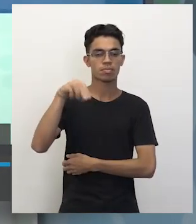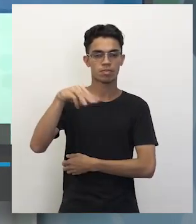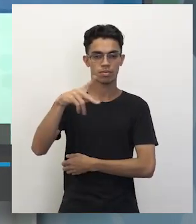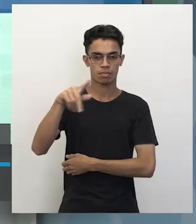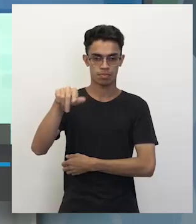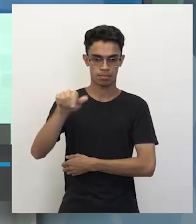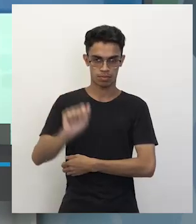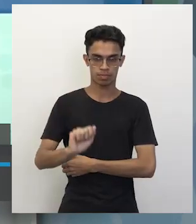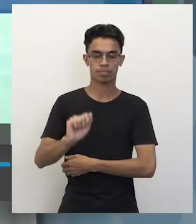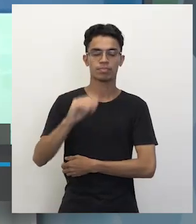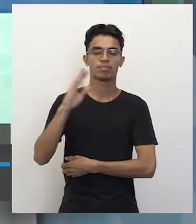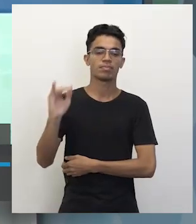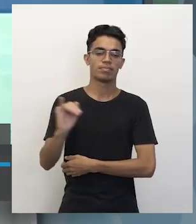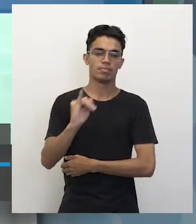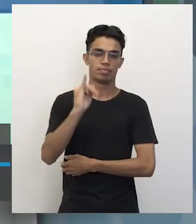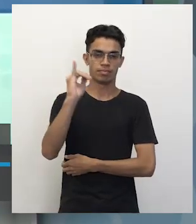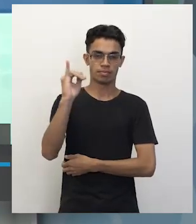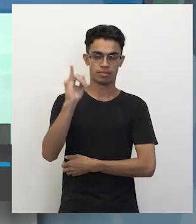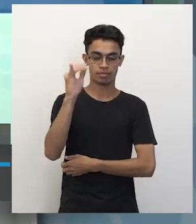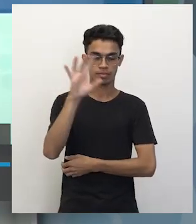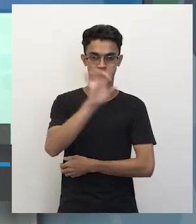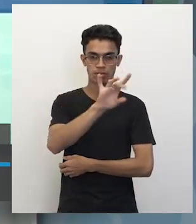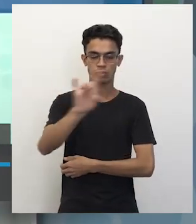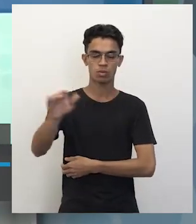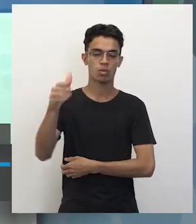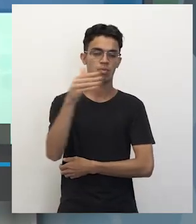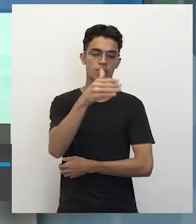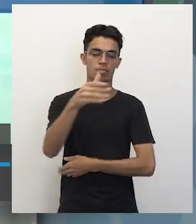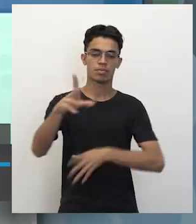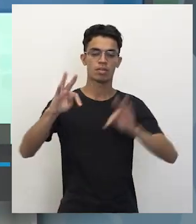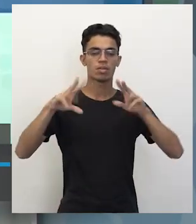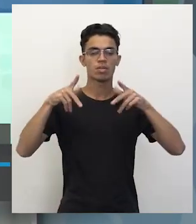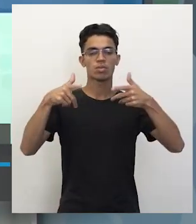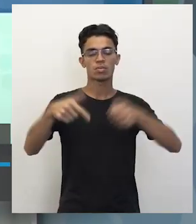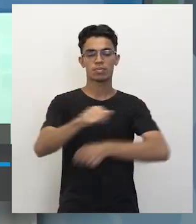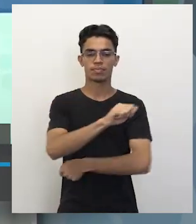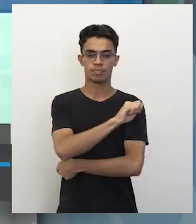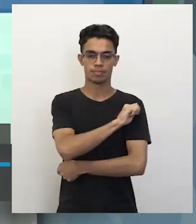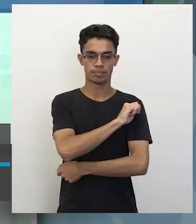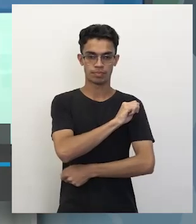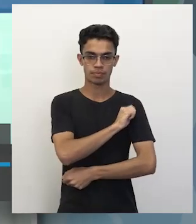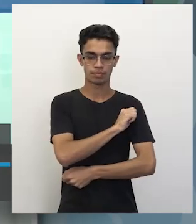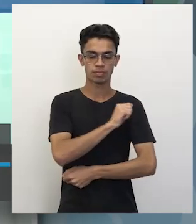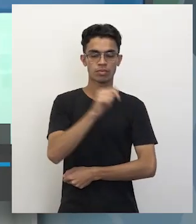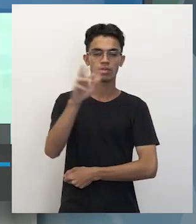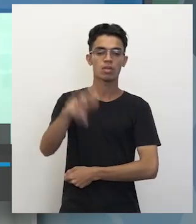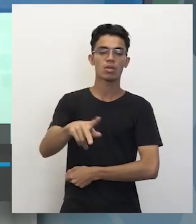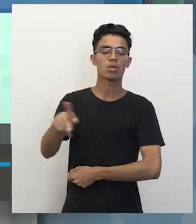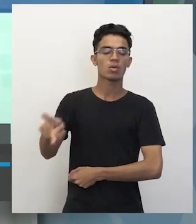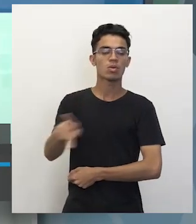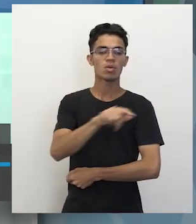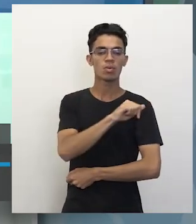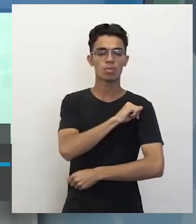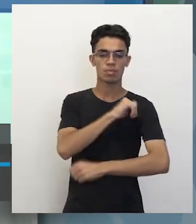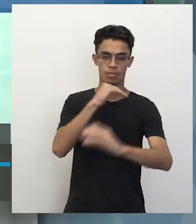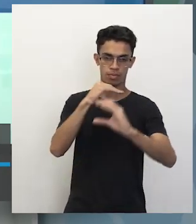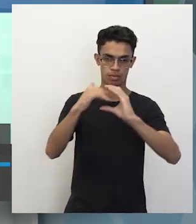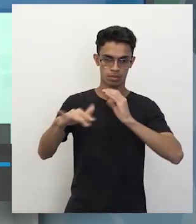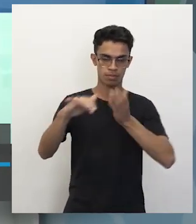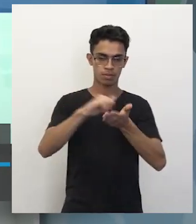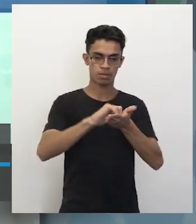Mas é sempre muito importante, né, a participação de todos os nossos estudantes aí. Mande para o seu professor, né, as